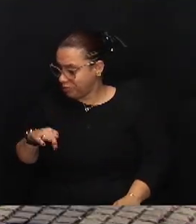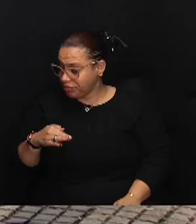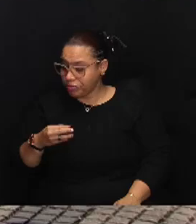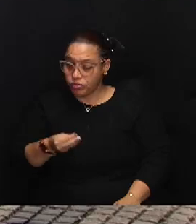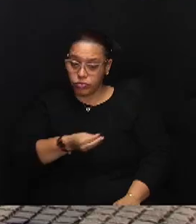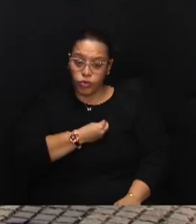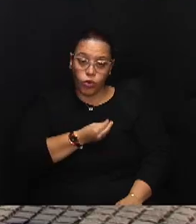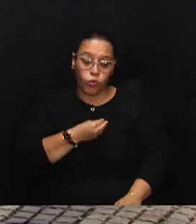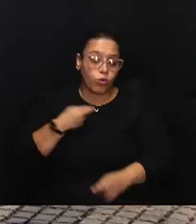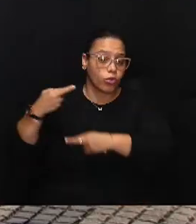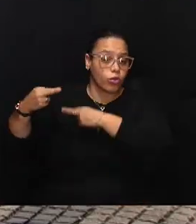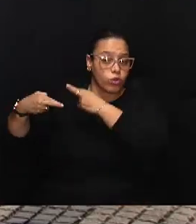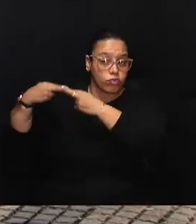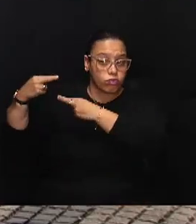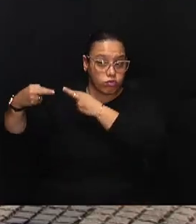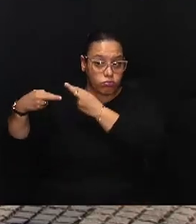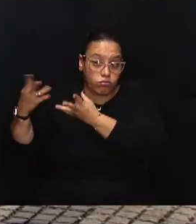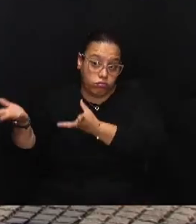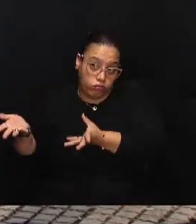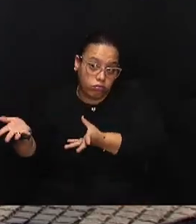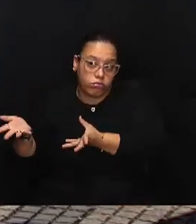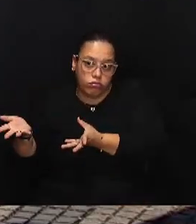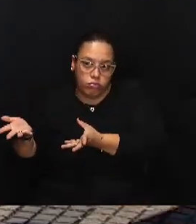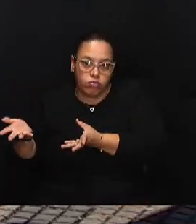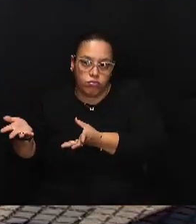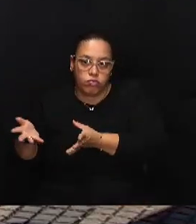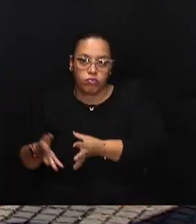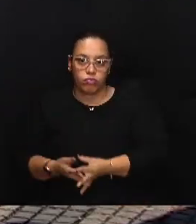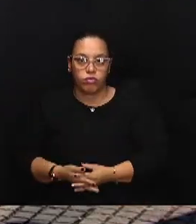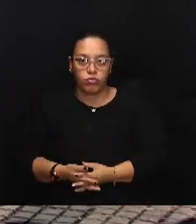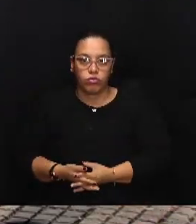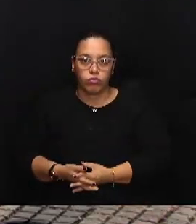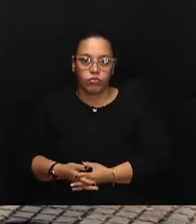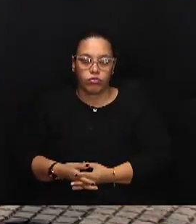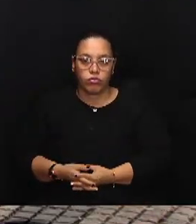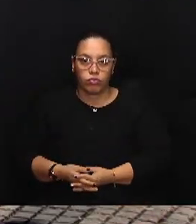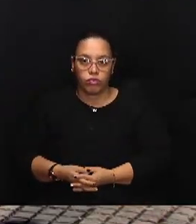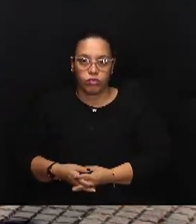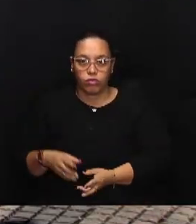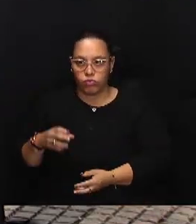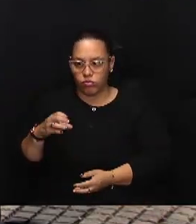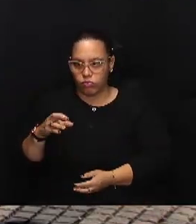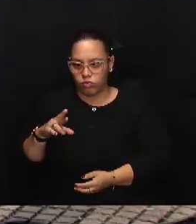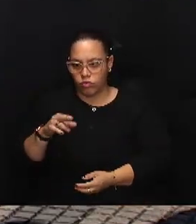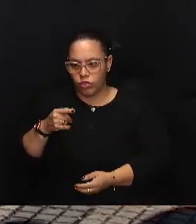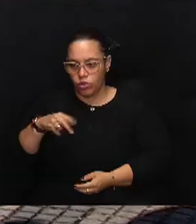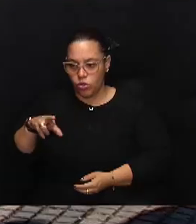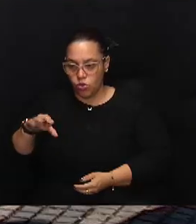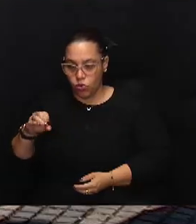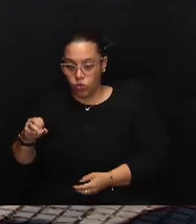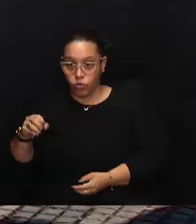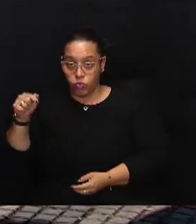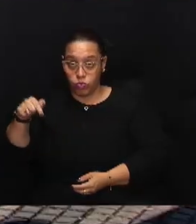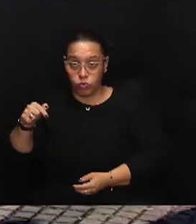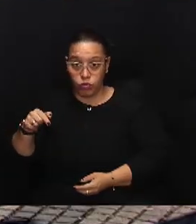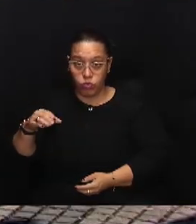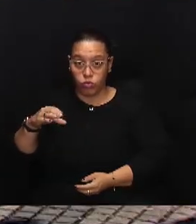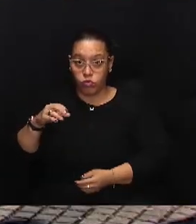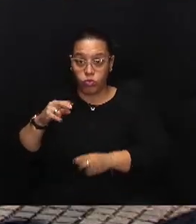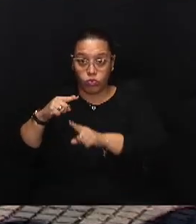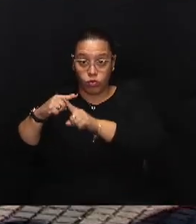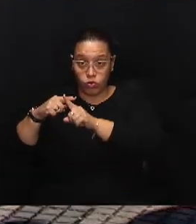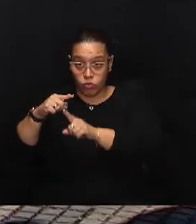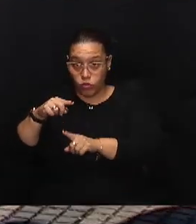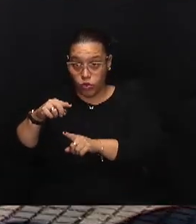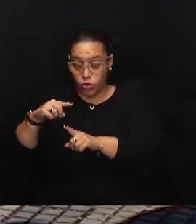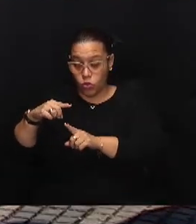experiências religiosas. Tem gente que vem aqui no Cruzeiro, tem gente que vem aqui no Santuário Tranca-Rua, tem gente que vem aqui numa capela, tem gente que vem